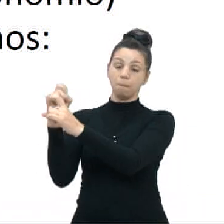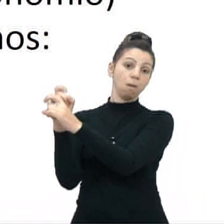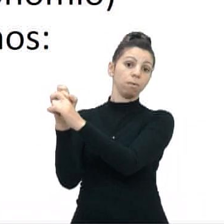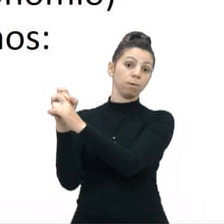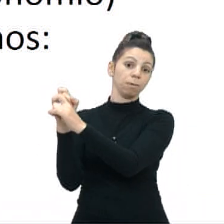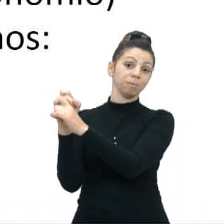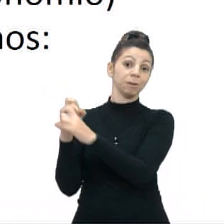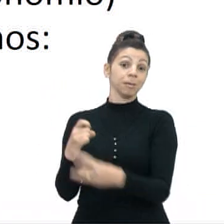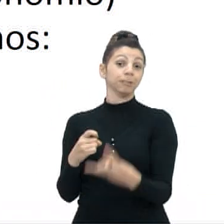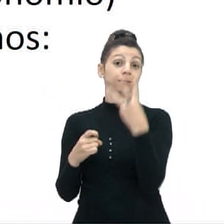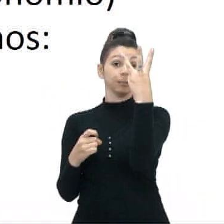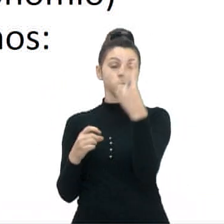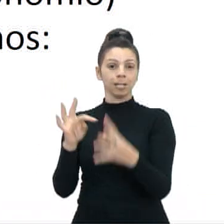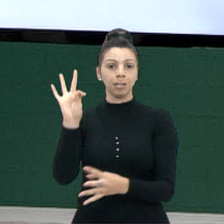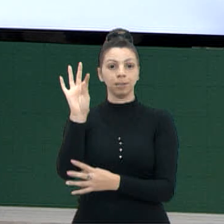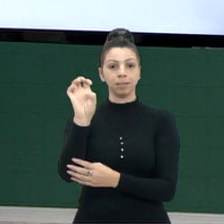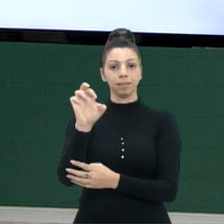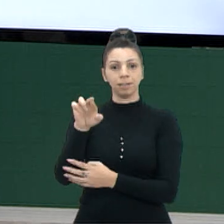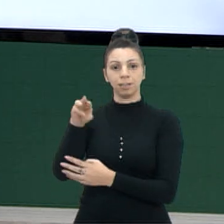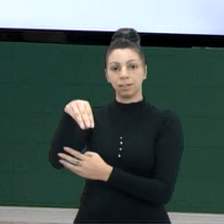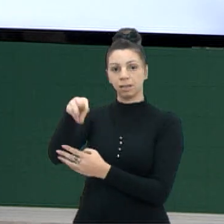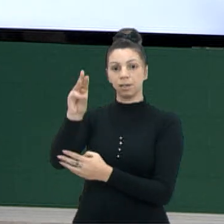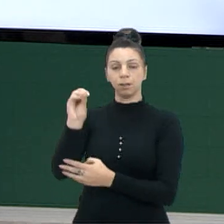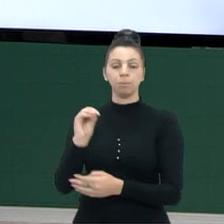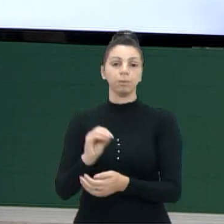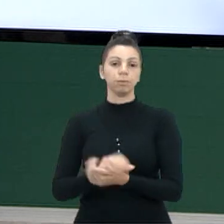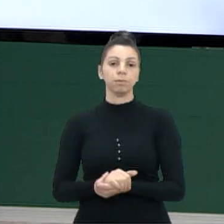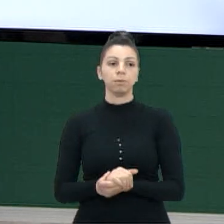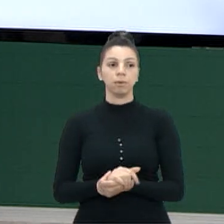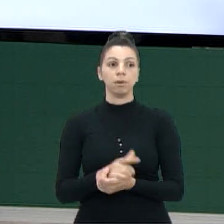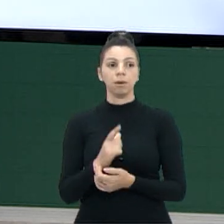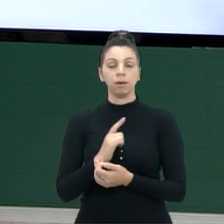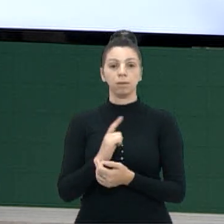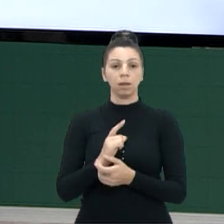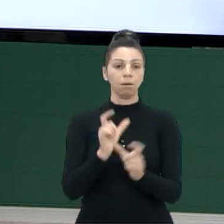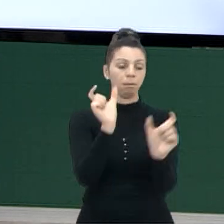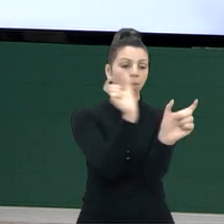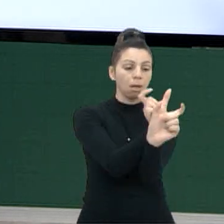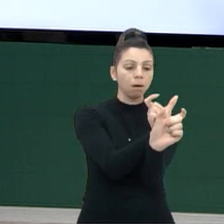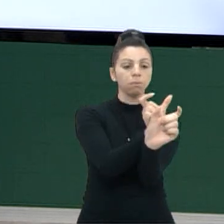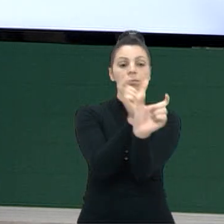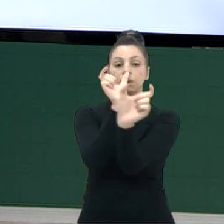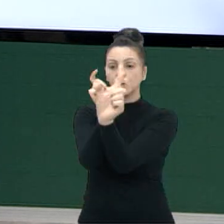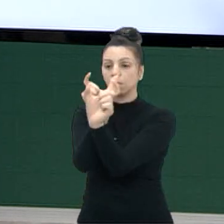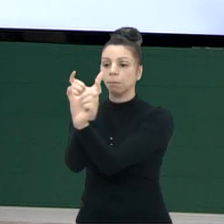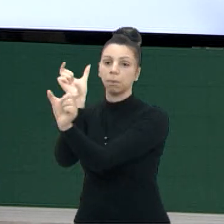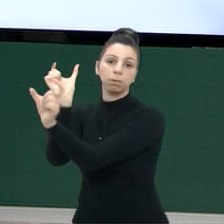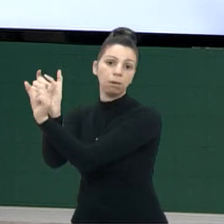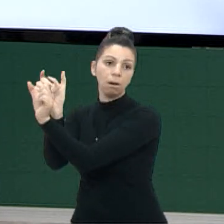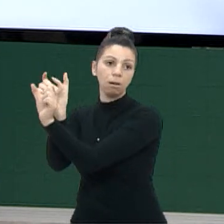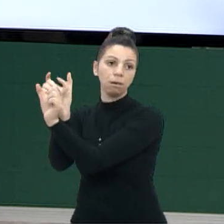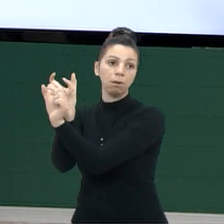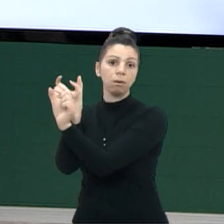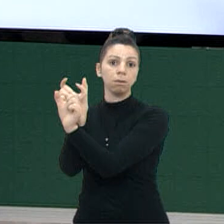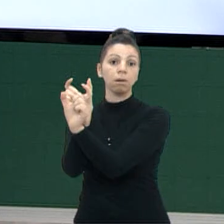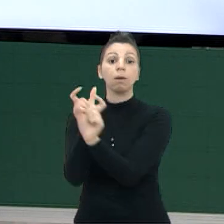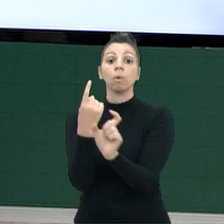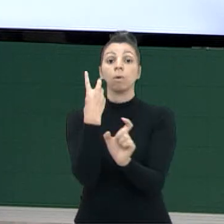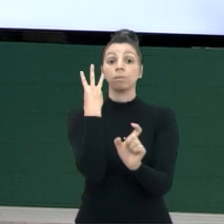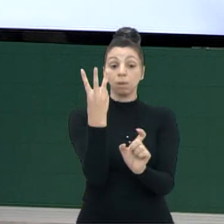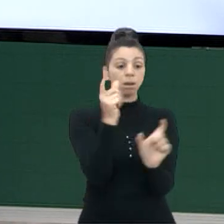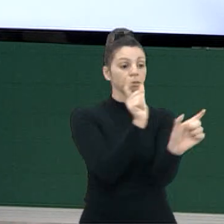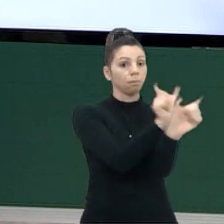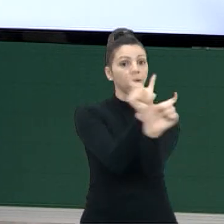termos? 3 termos. Eu tenho um monômio, outro monômio, outro monômio. Então, eu tenho 3 termos